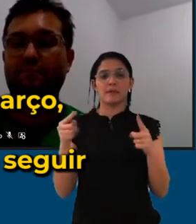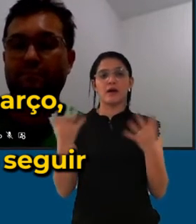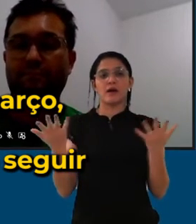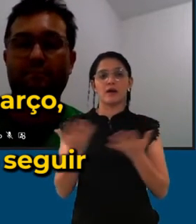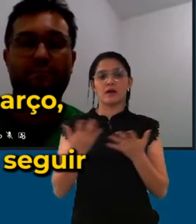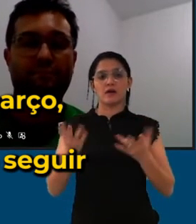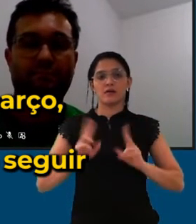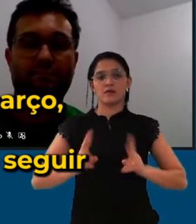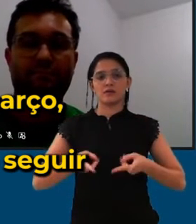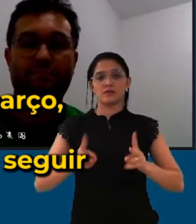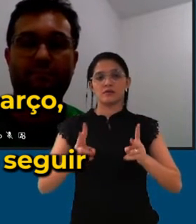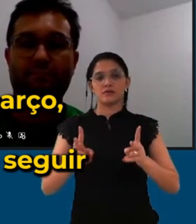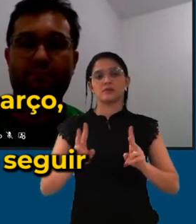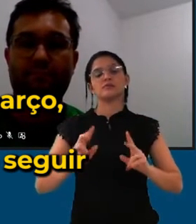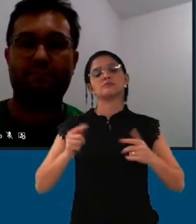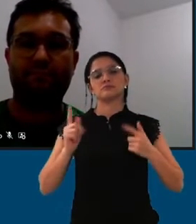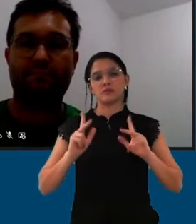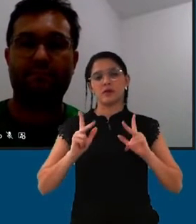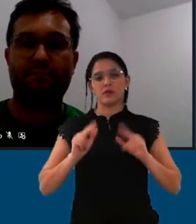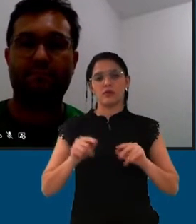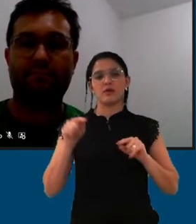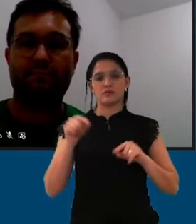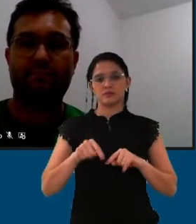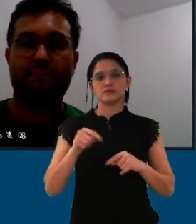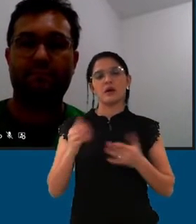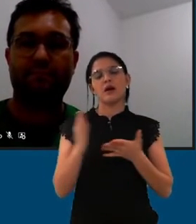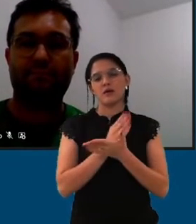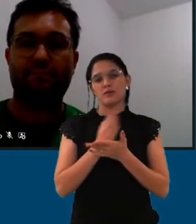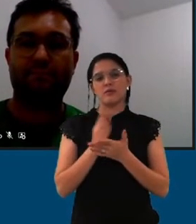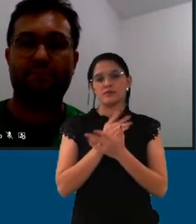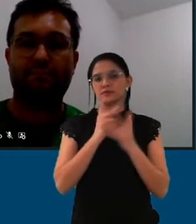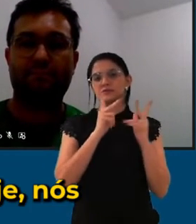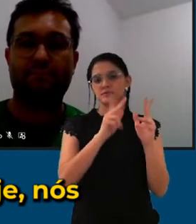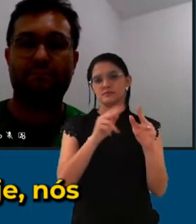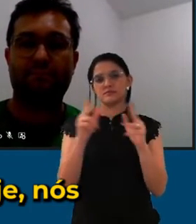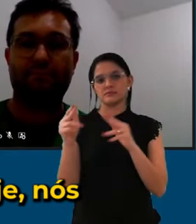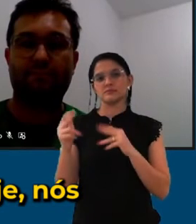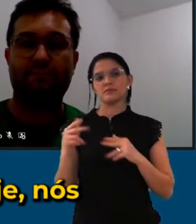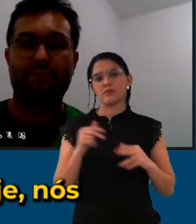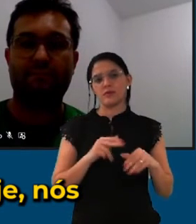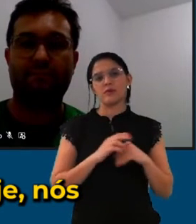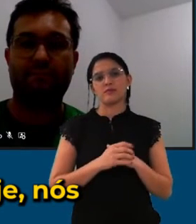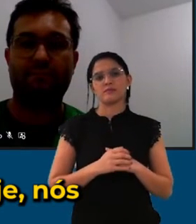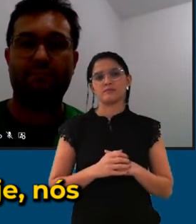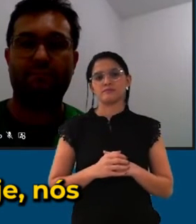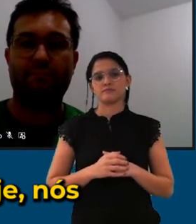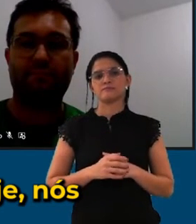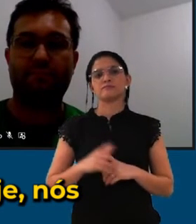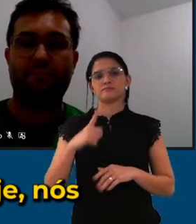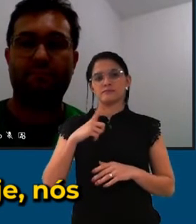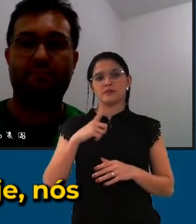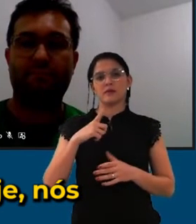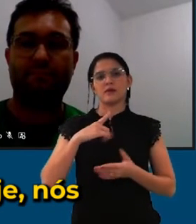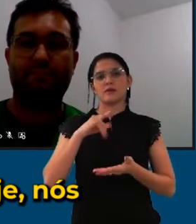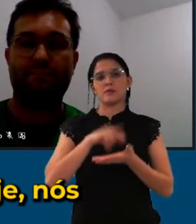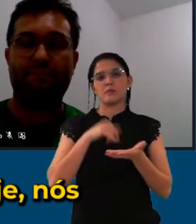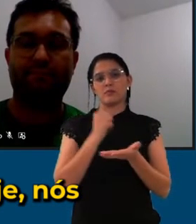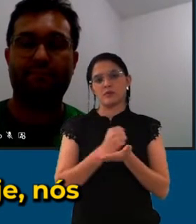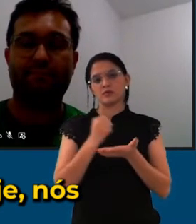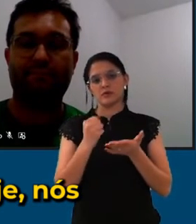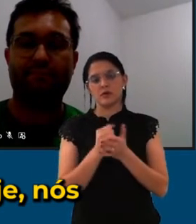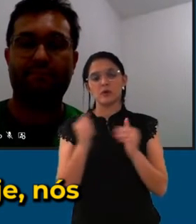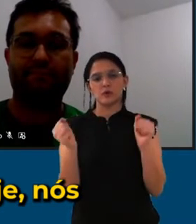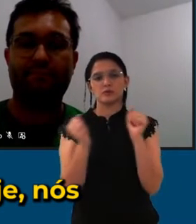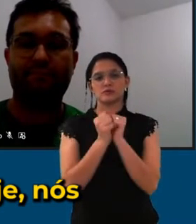Vara do Meio Ambiente vão seguir mais ou menos, algumas vão seguir esse protocolo de